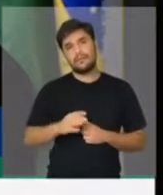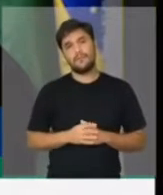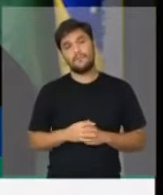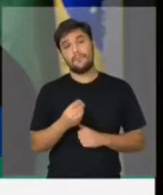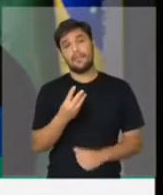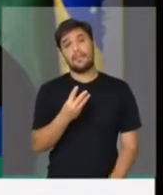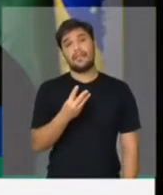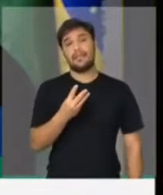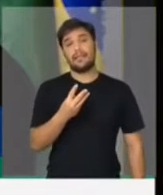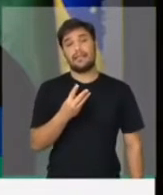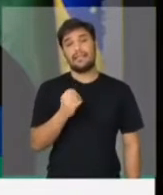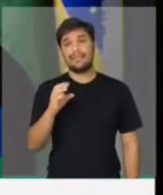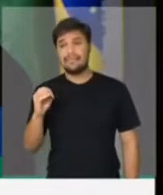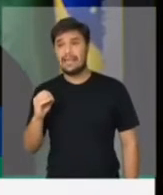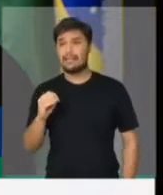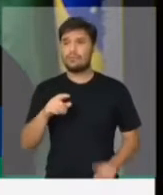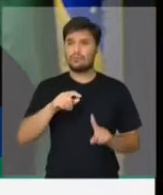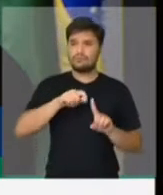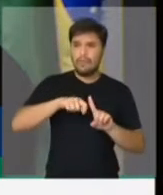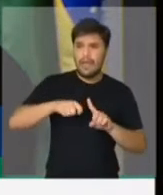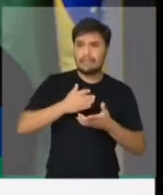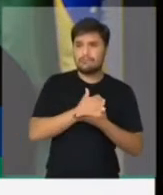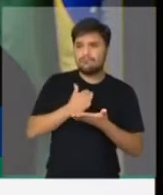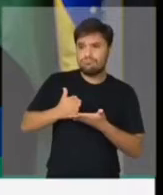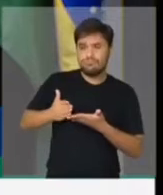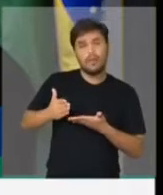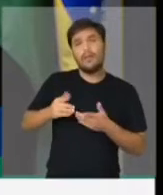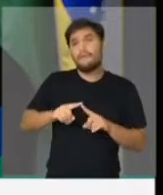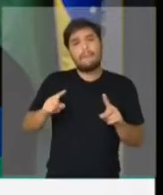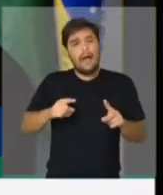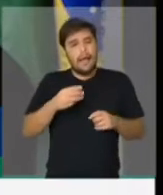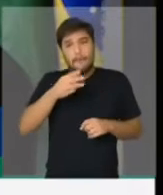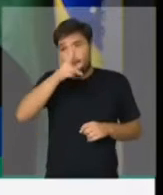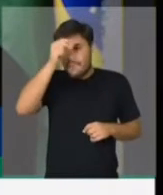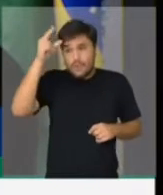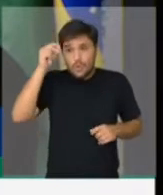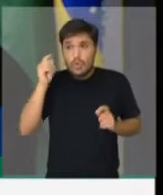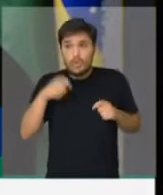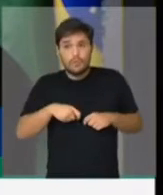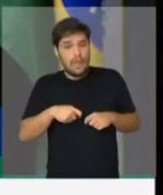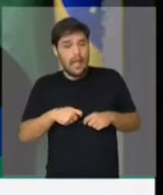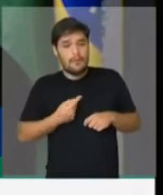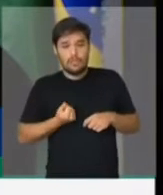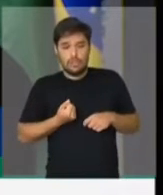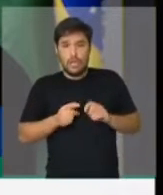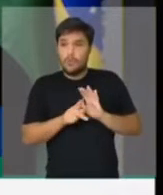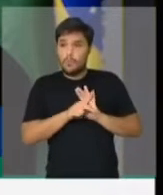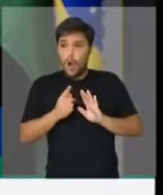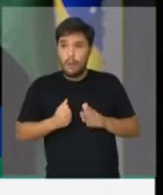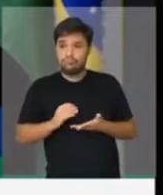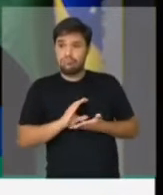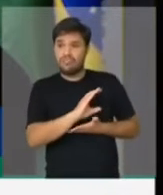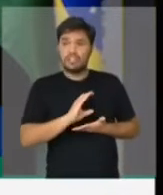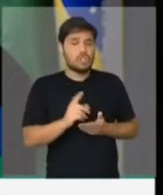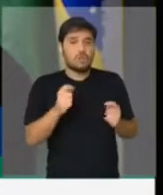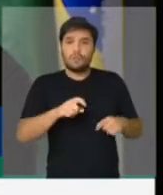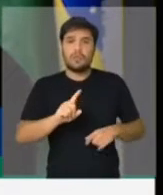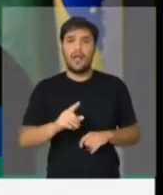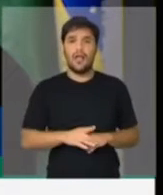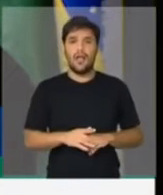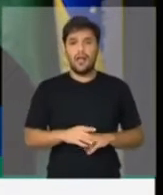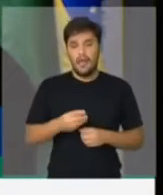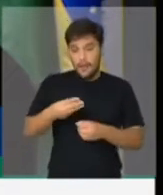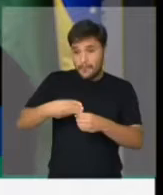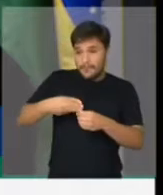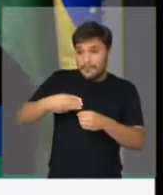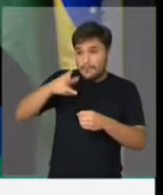300 meses. As prefeituras não têm capacidade de investimento com recursos próprios. As prefeituras estão em uma situação